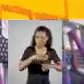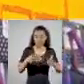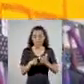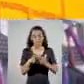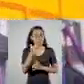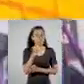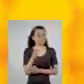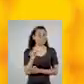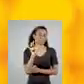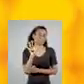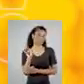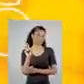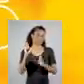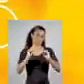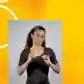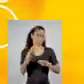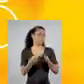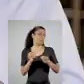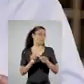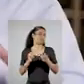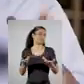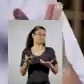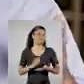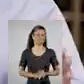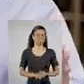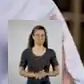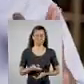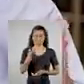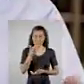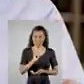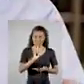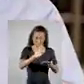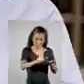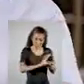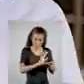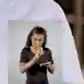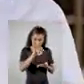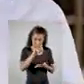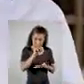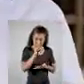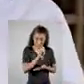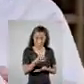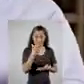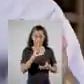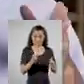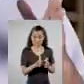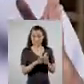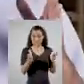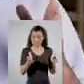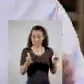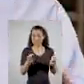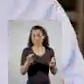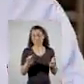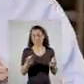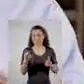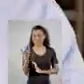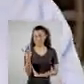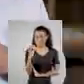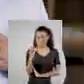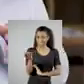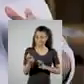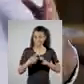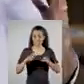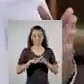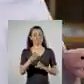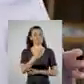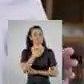23 horas. E como faz? Vamos usar parte dos recursos do Fundeb para ampliar o número de creches convenhadas.